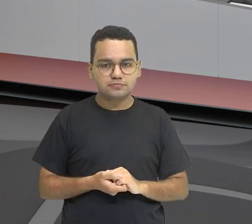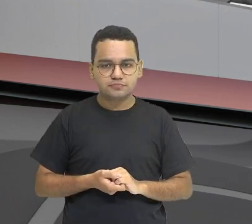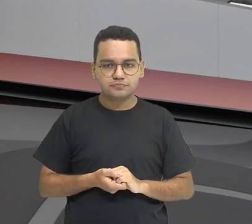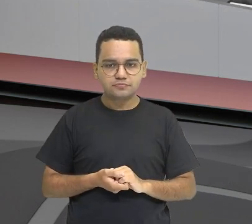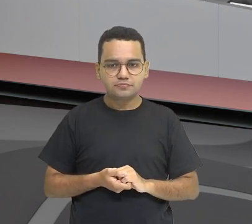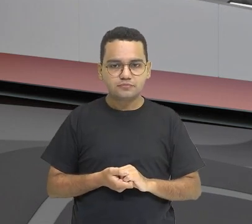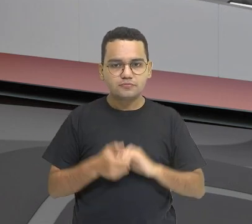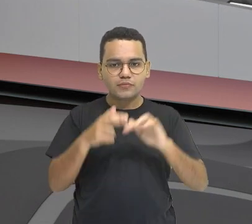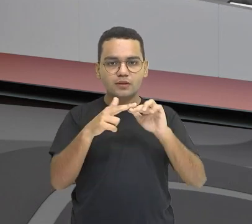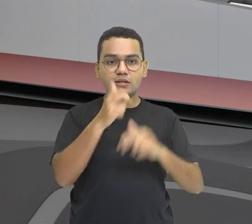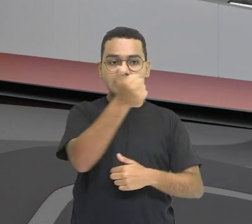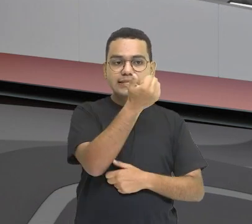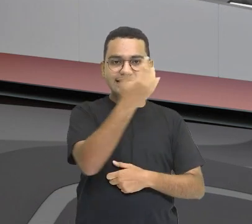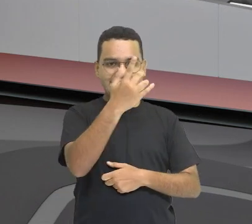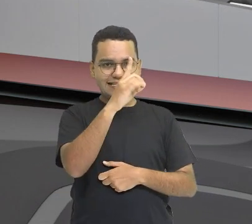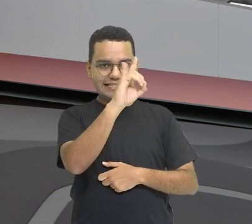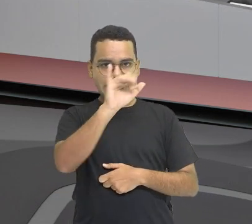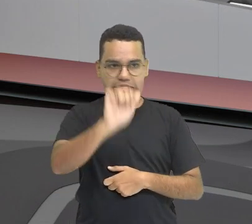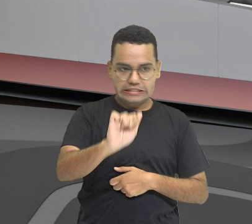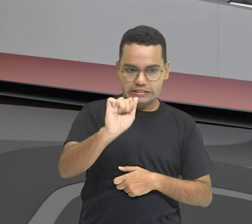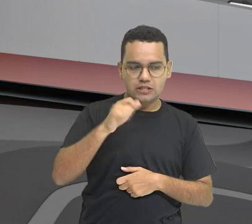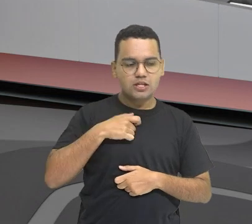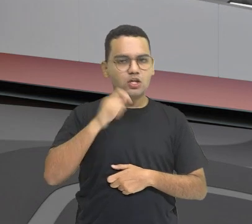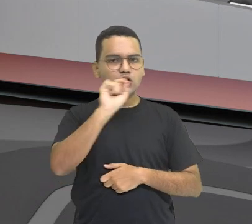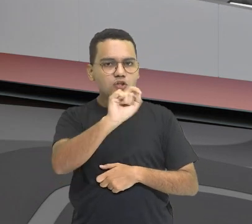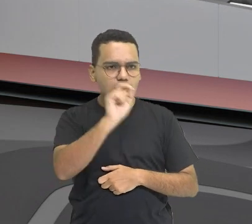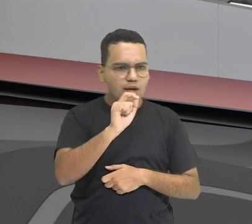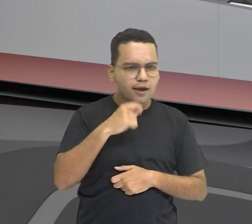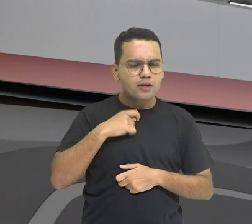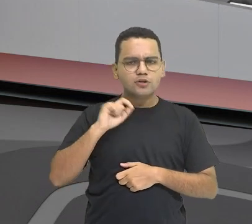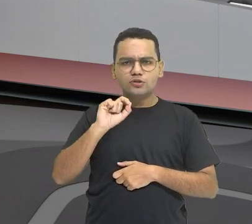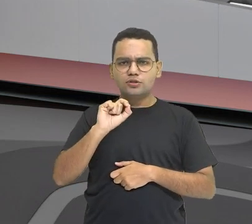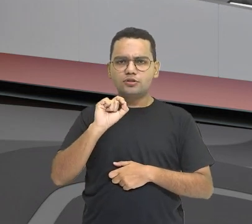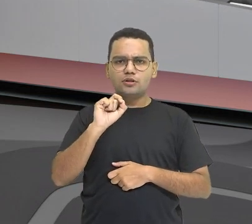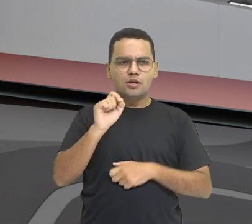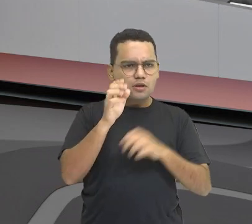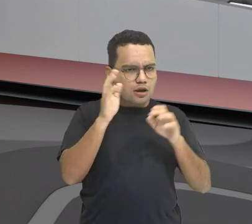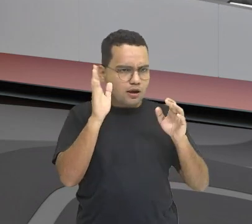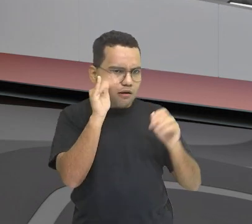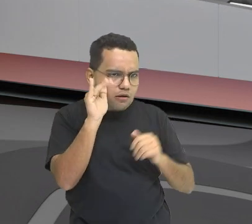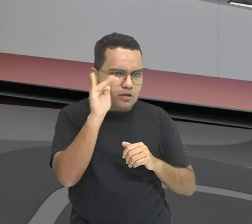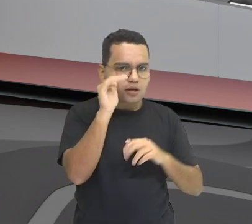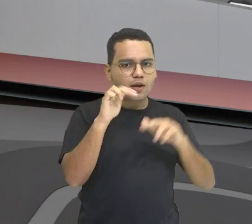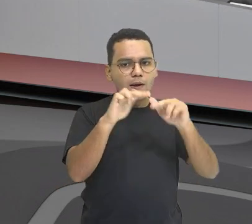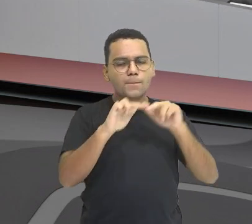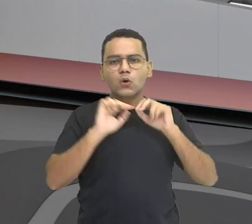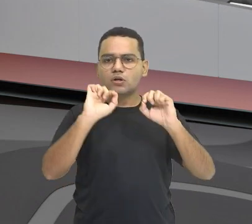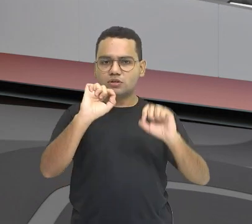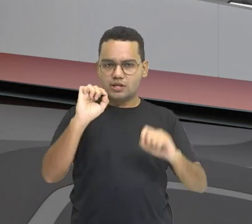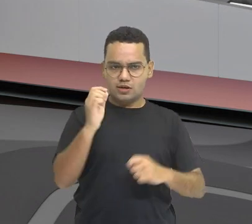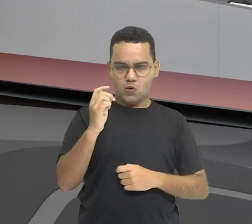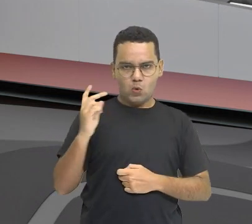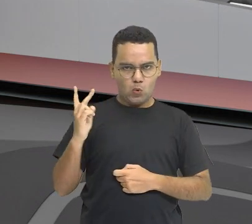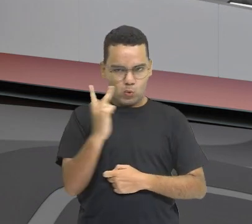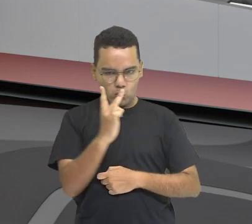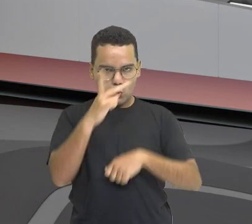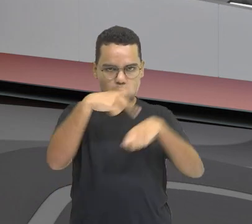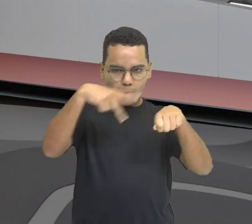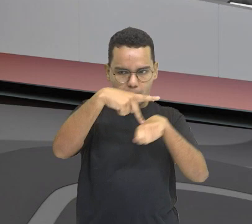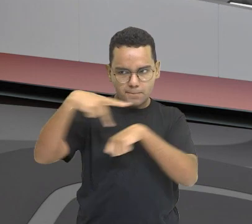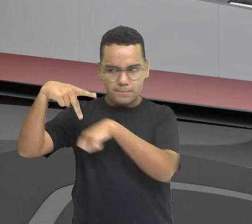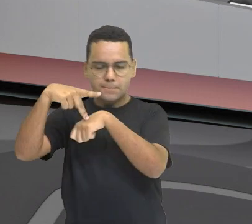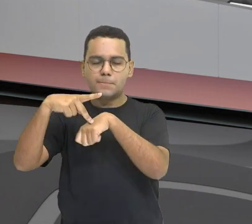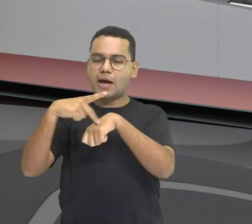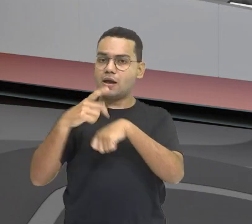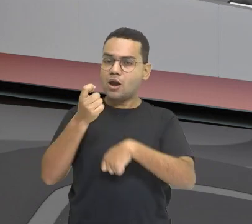13 dias de tensão. E por muito pouco, turma, esses dois países não mergulharam o mundo, na realidade, numa guerra